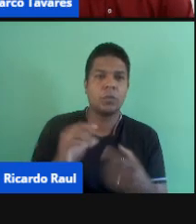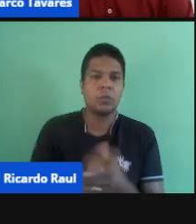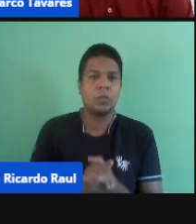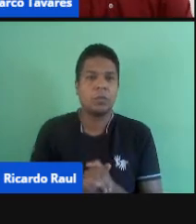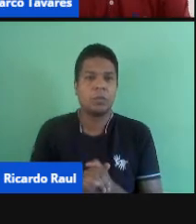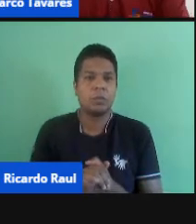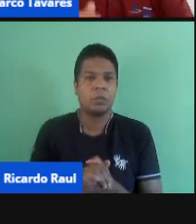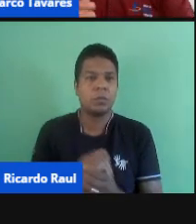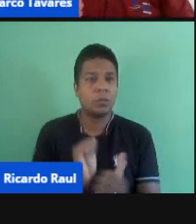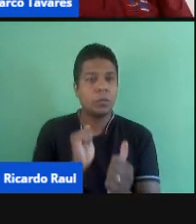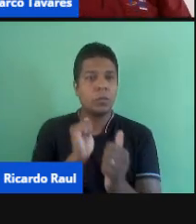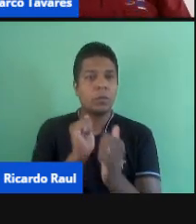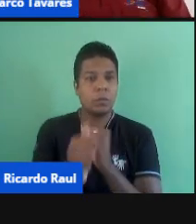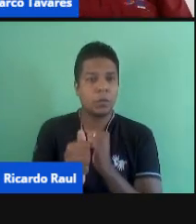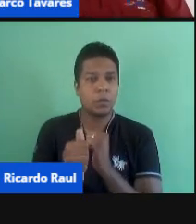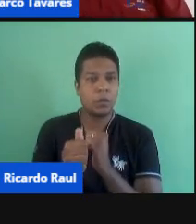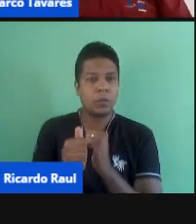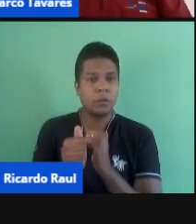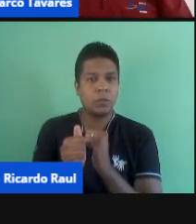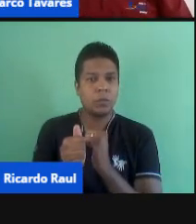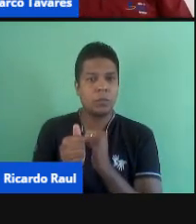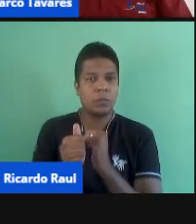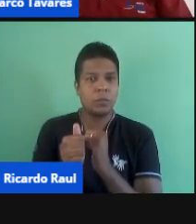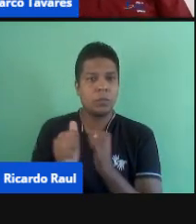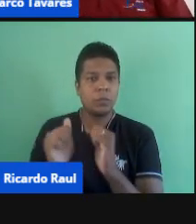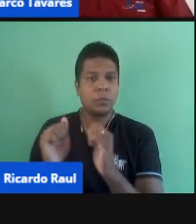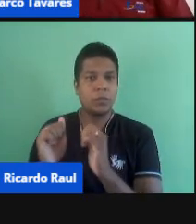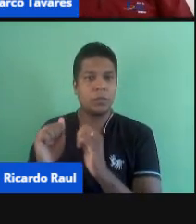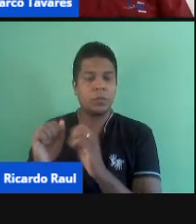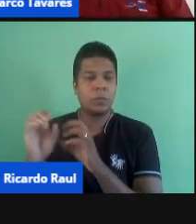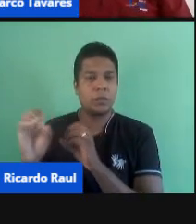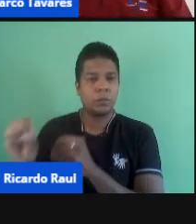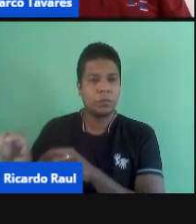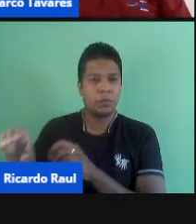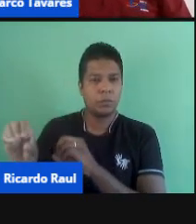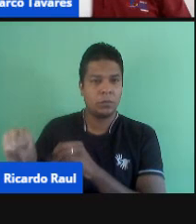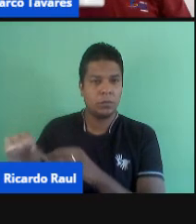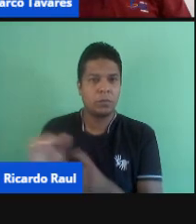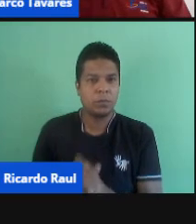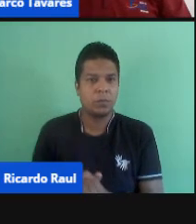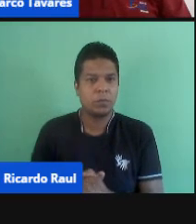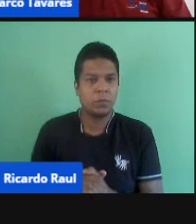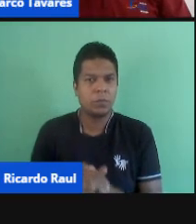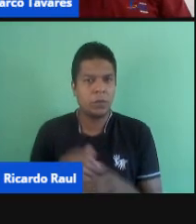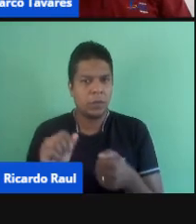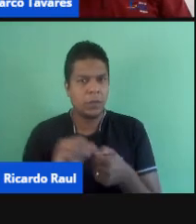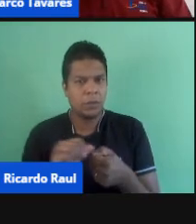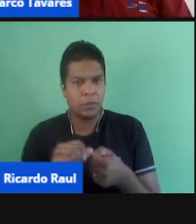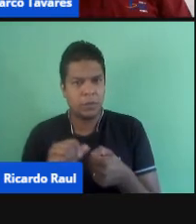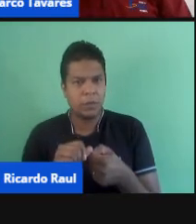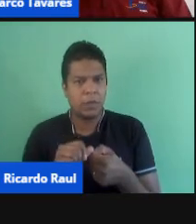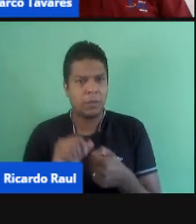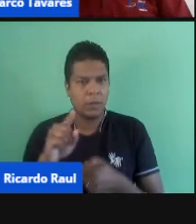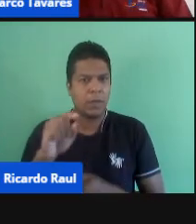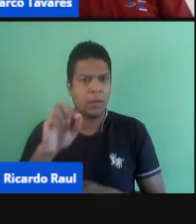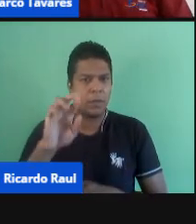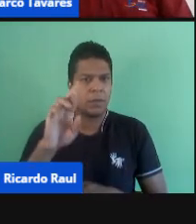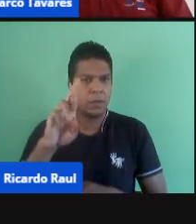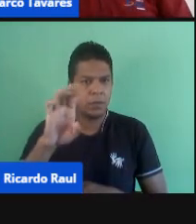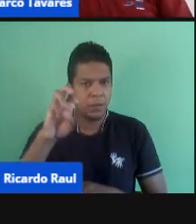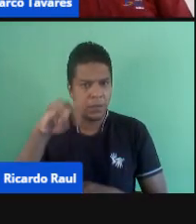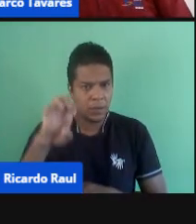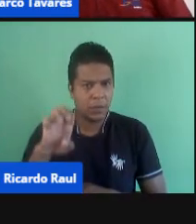escolar. Nós fazemos esporte escolar na REME? Sim. De que forma nós fazemos?